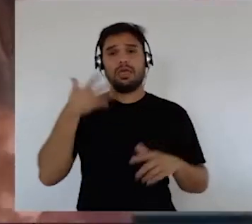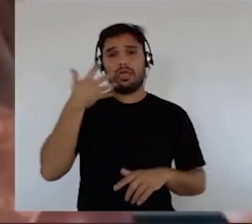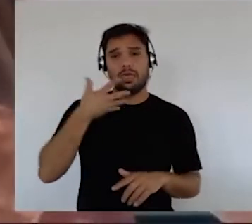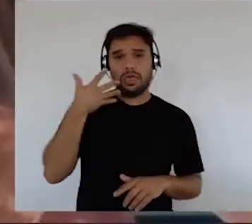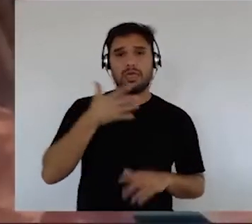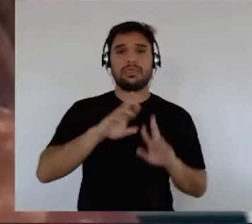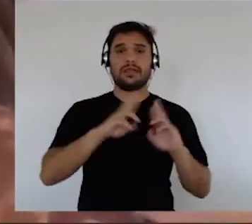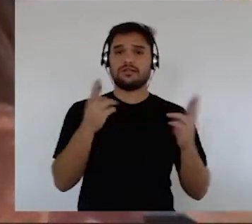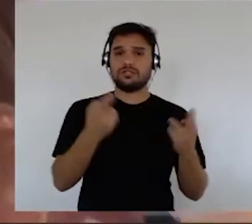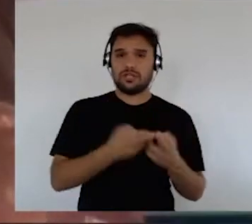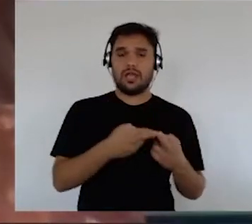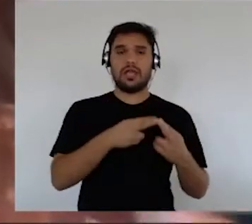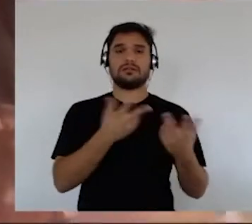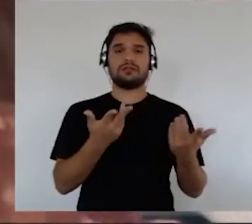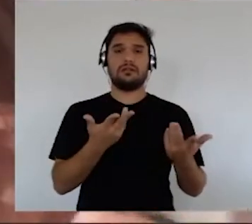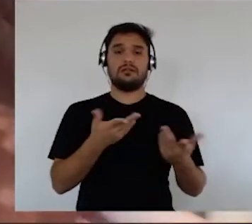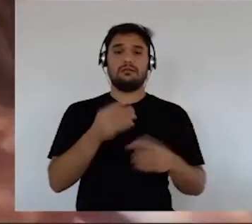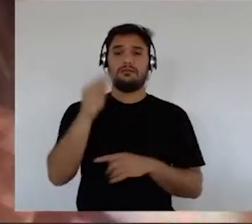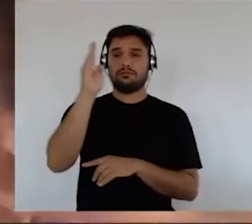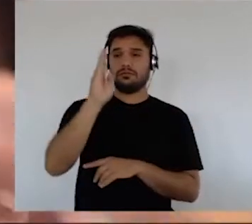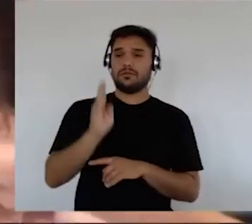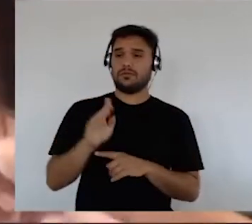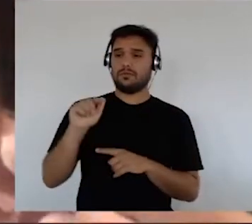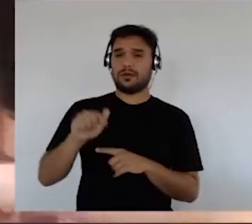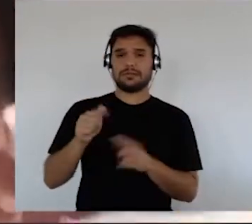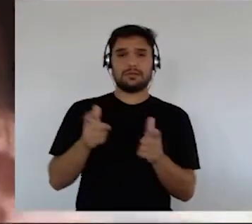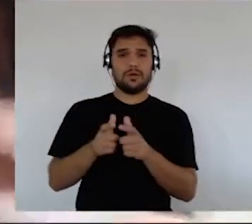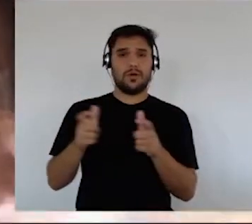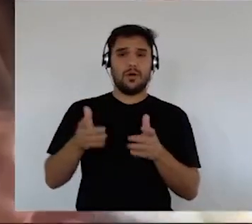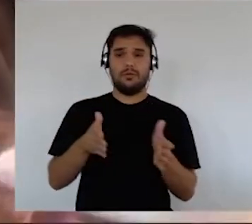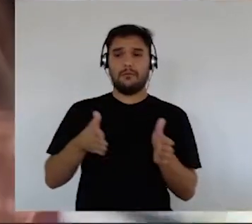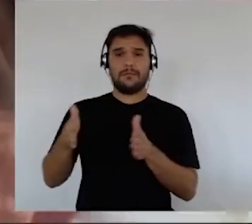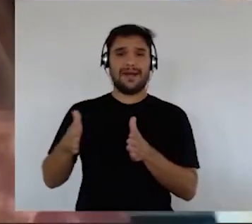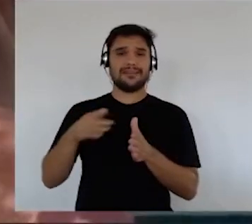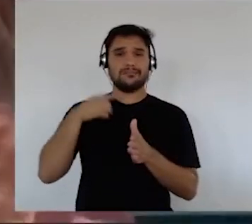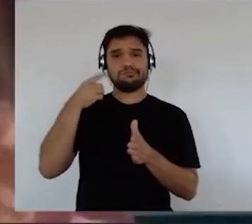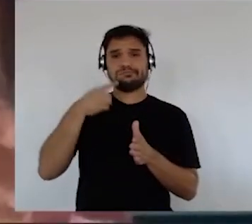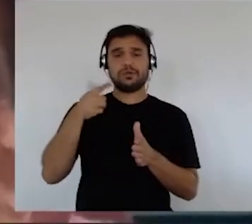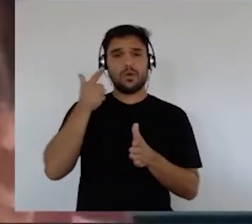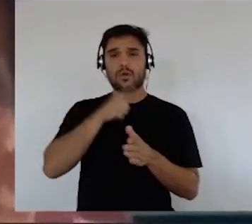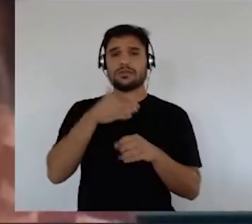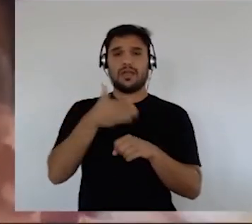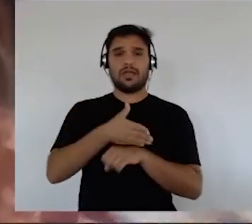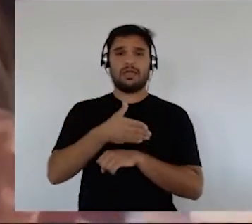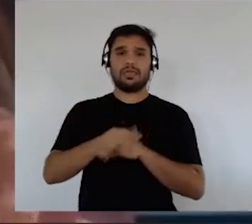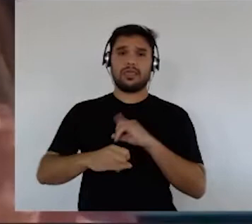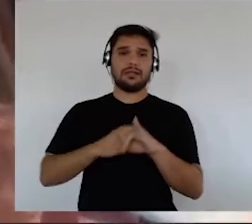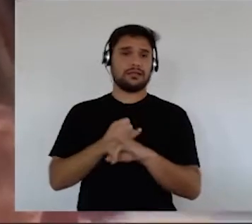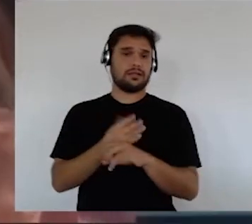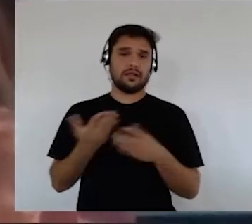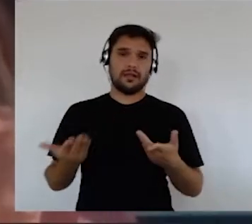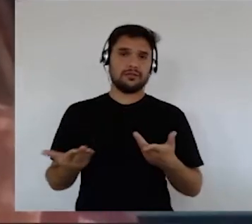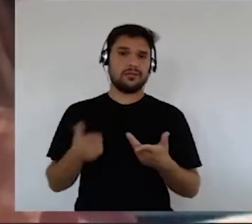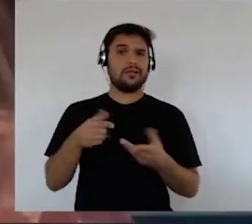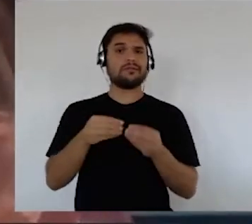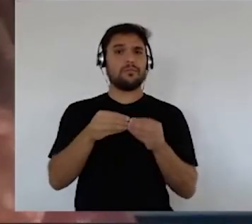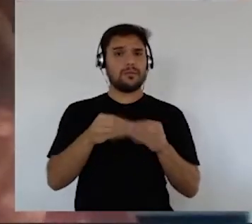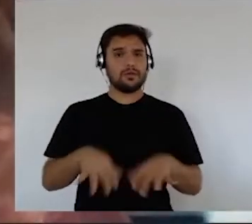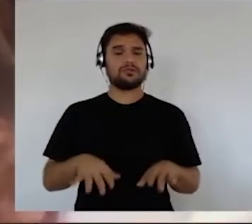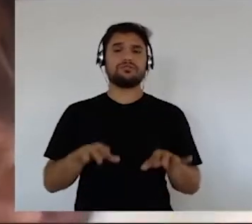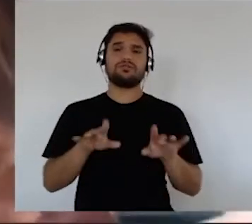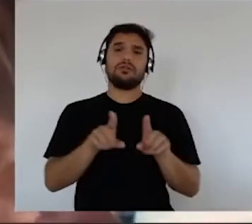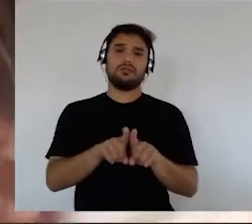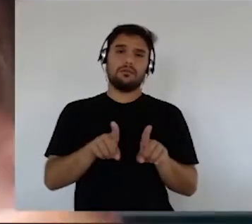das audiências, num país em que uma parte da advocacia não tem nem acesso à internet. Isso afeta, sem dúvida